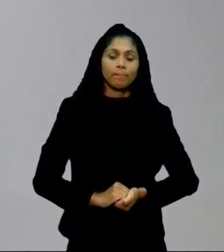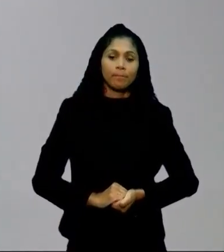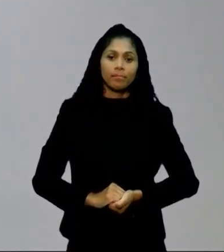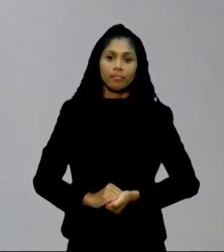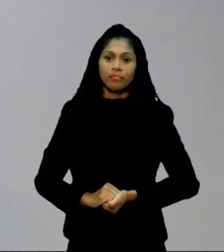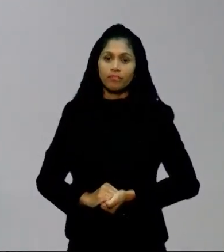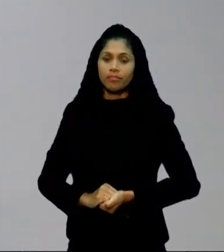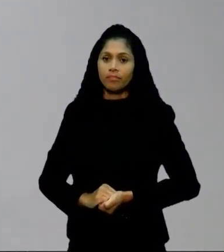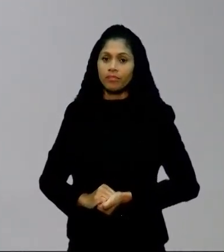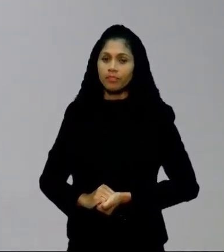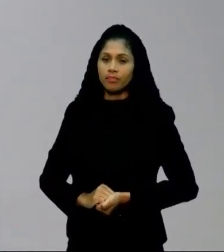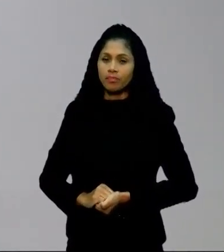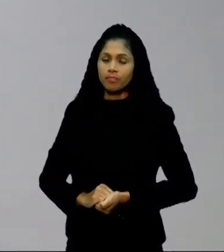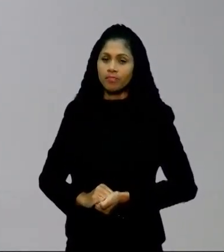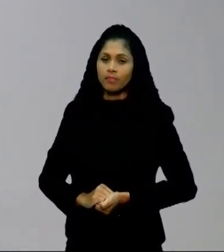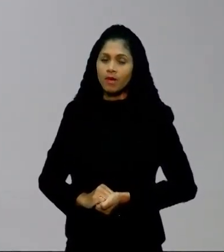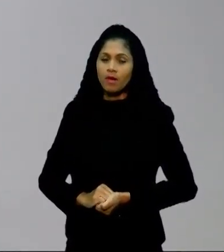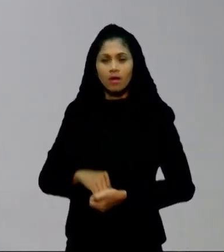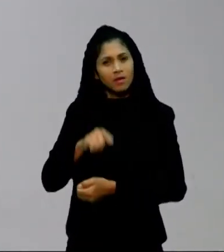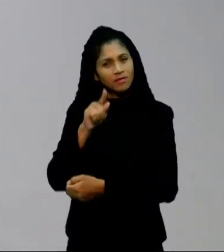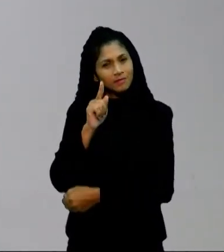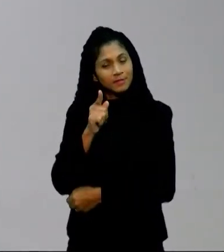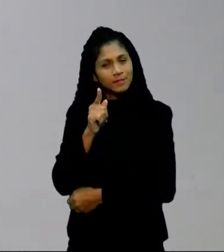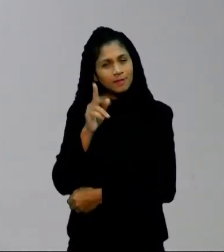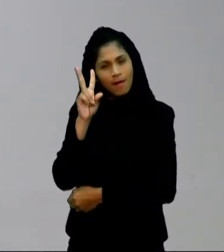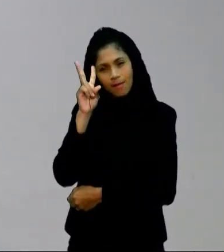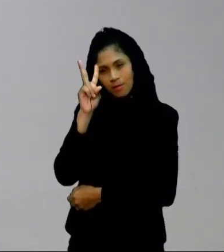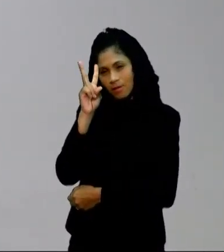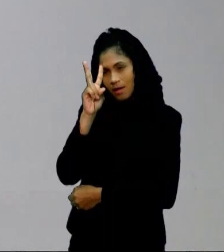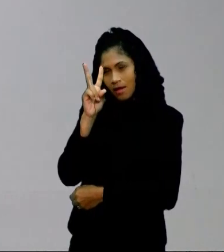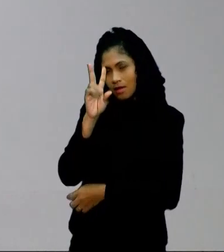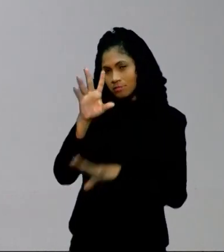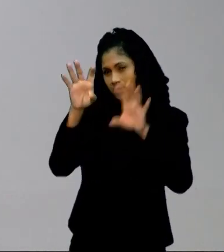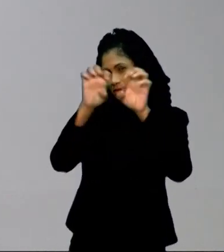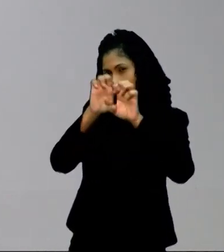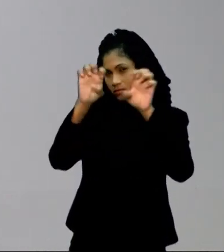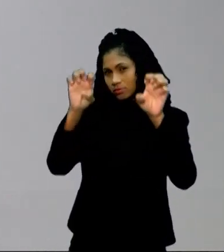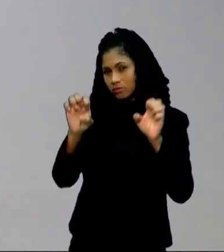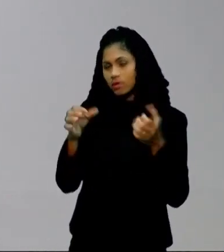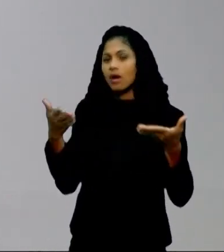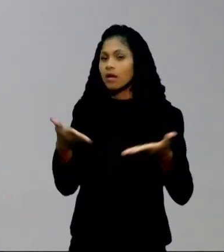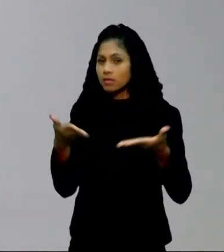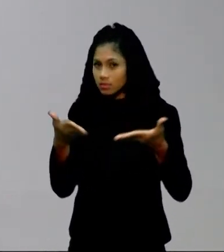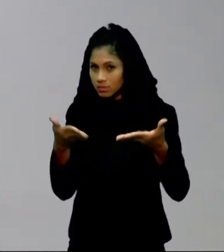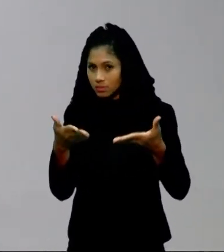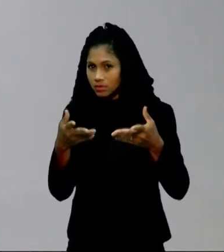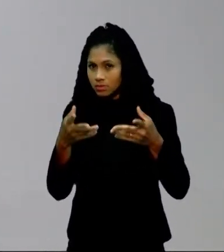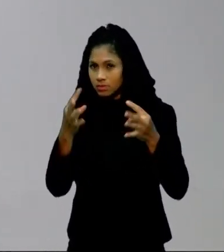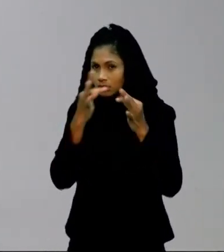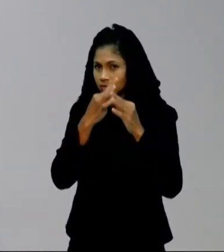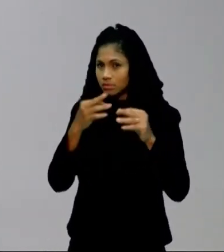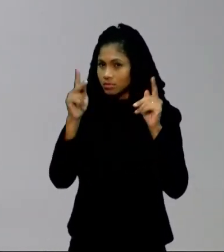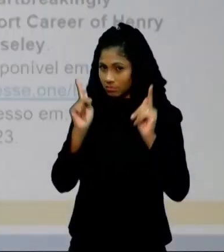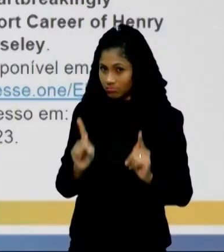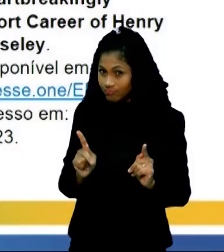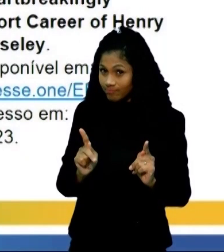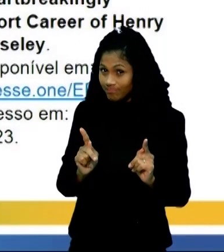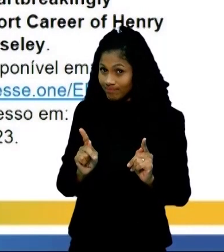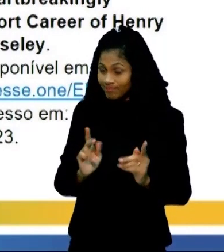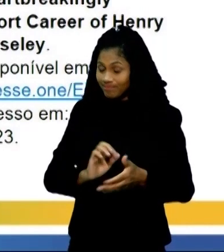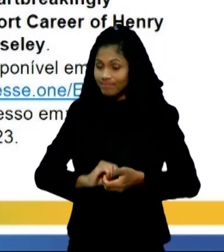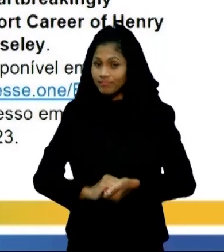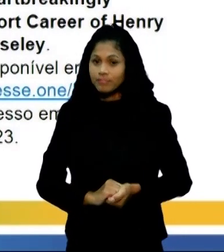Então, alguém se arriscaria a dizer? Você lembra aí da estrutura atual da tabela periódica? Caso não lembre, então vem comigo